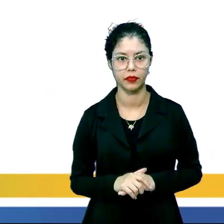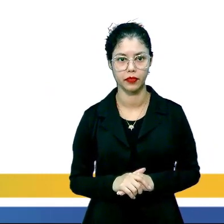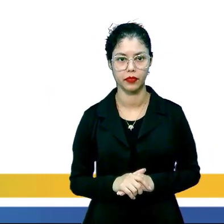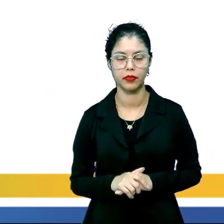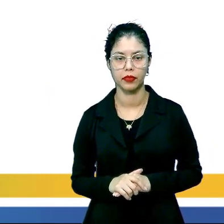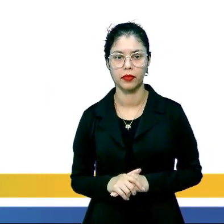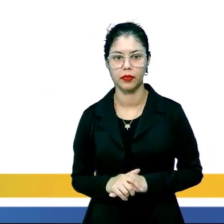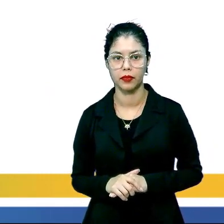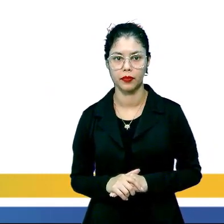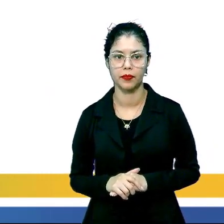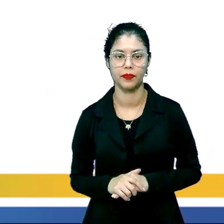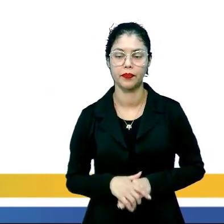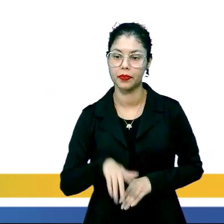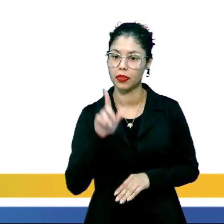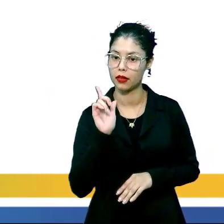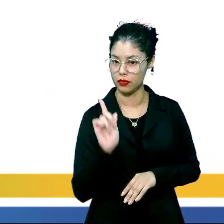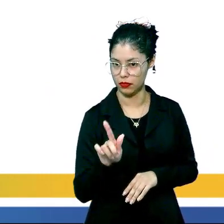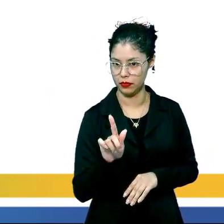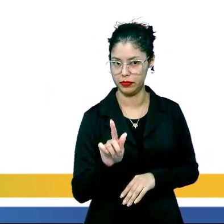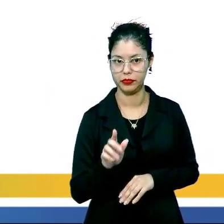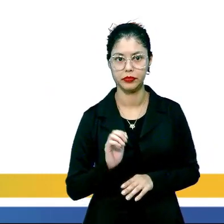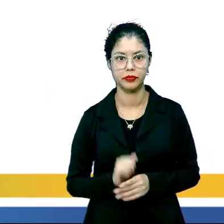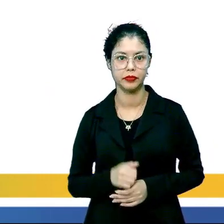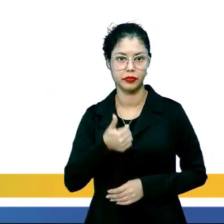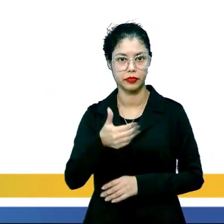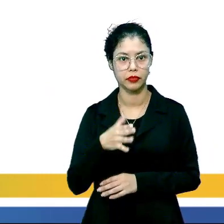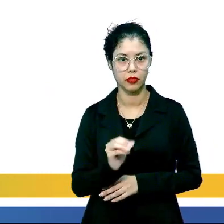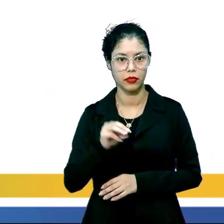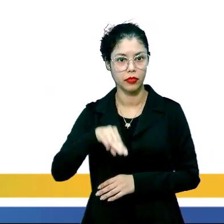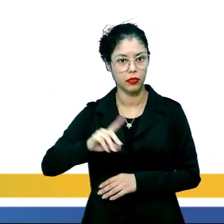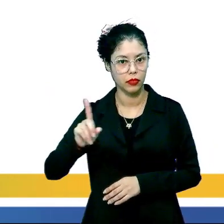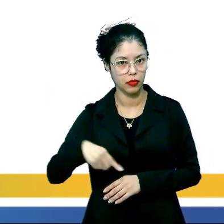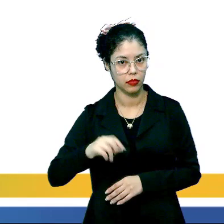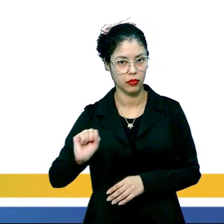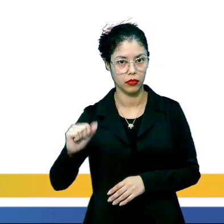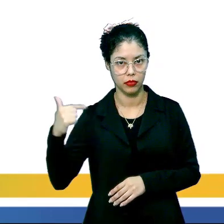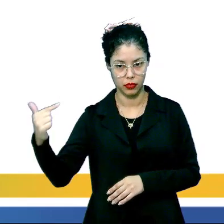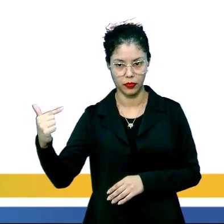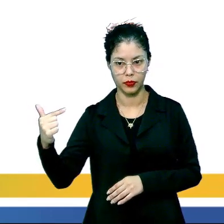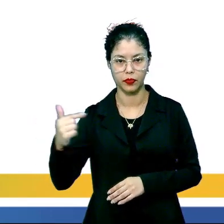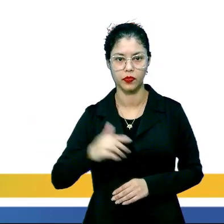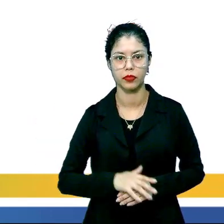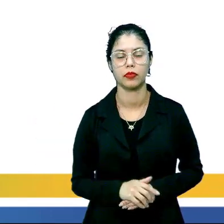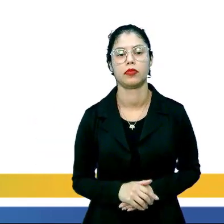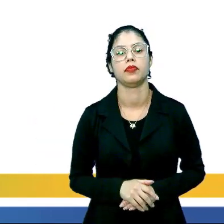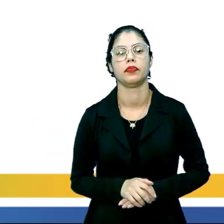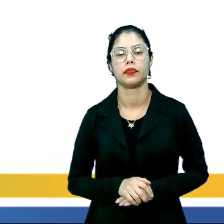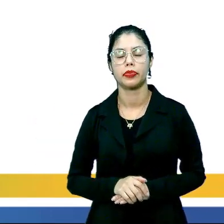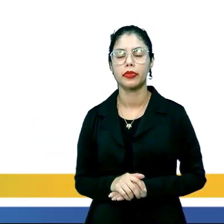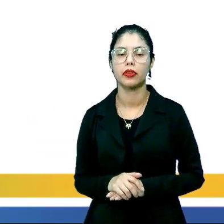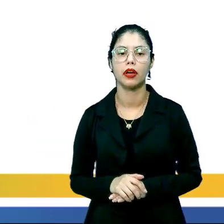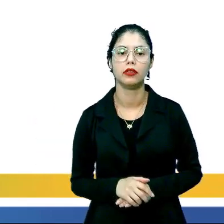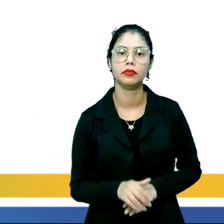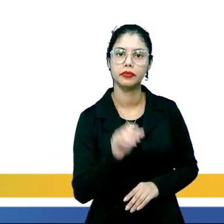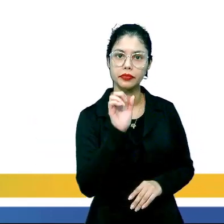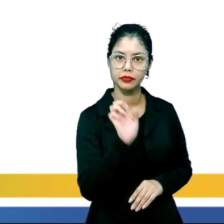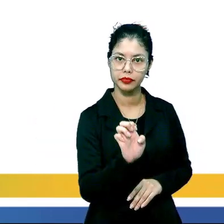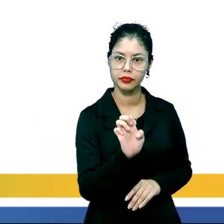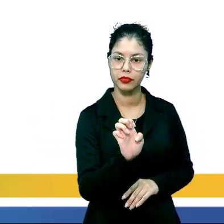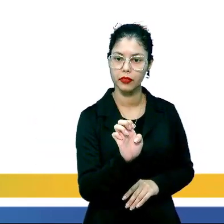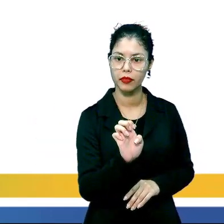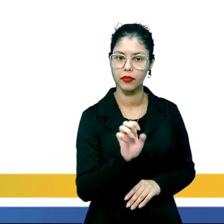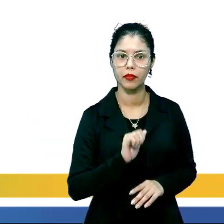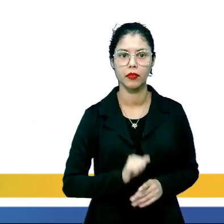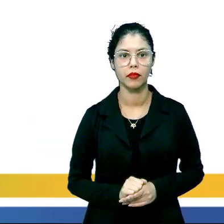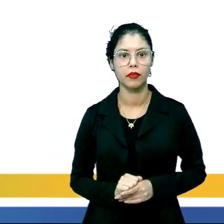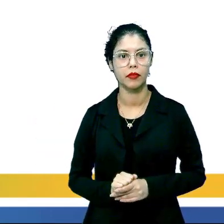de 67 quilos. O G, a nossa aceleração da gravidade, de 10 metros por segundo ao quadrado.